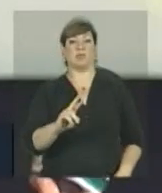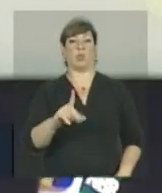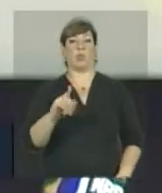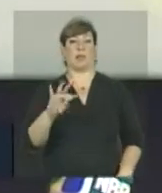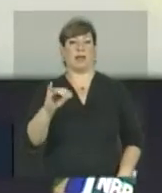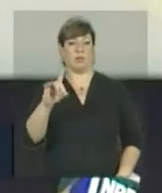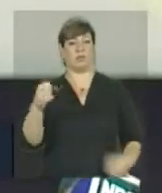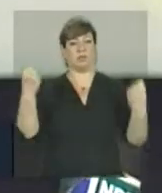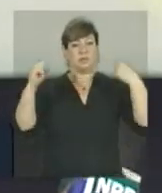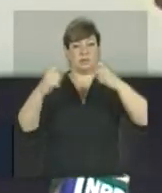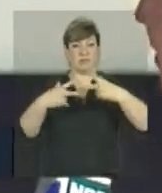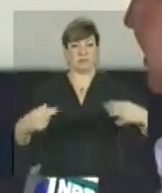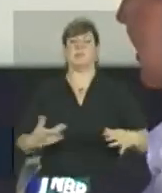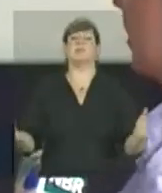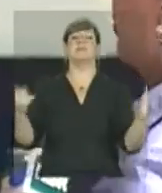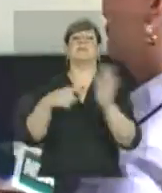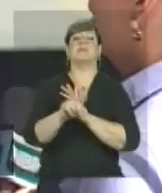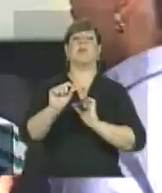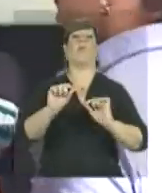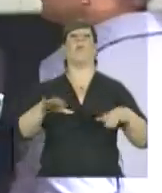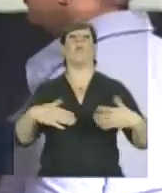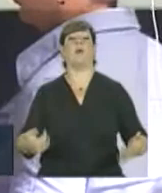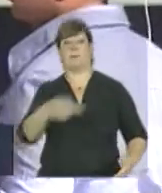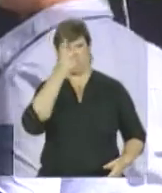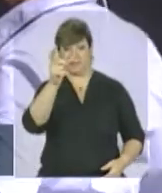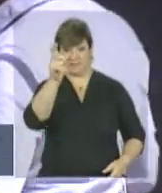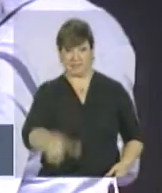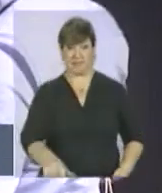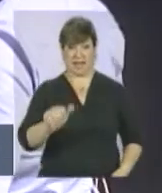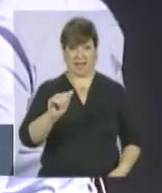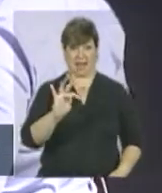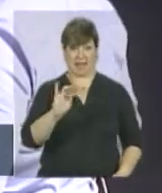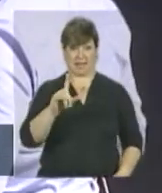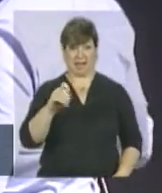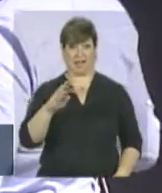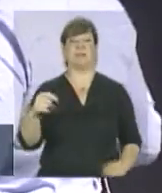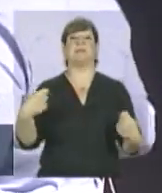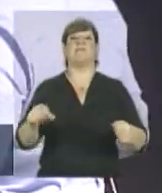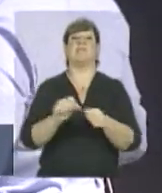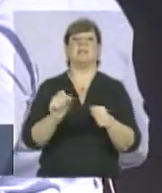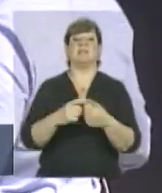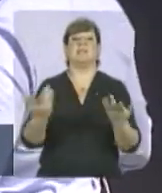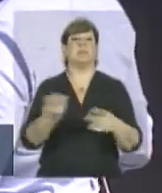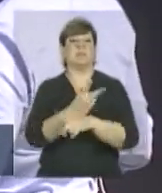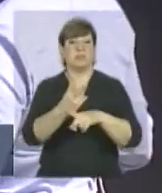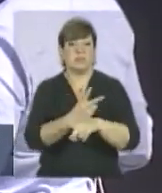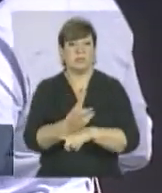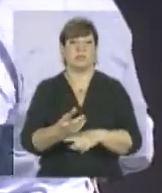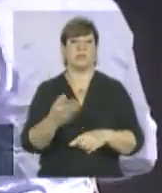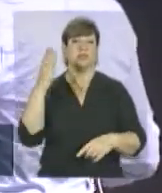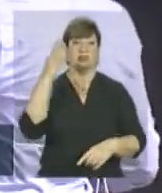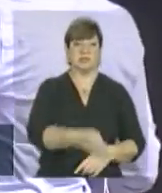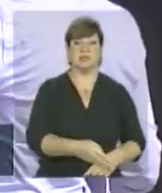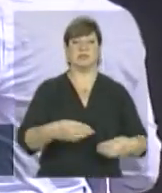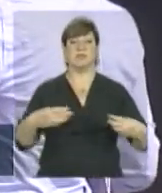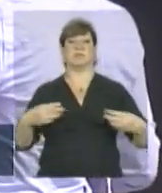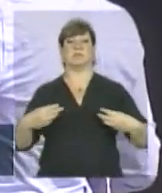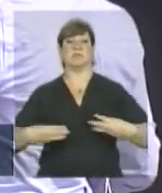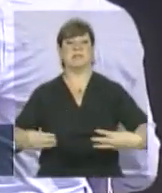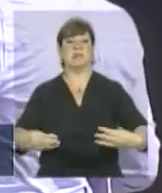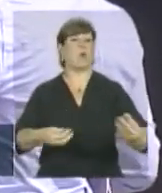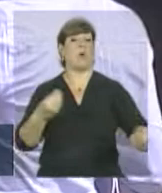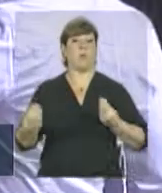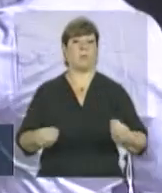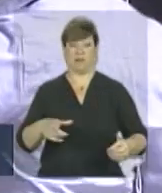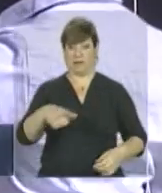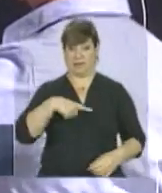E o que o atleta interessado deve fazer para conseguir a bolsa? Procurar a Secretaria Municipal, diretamente o Ministério do Esporte?